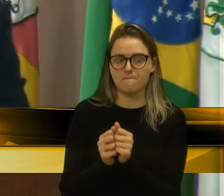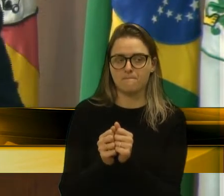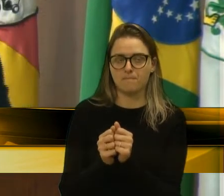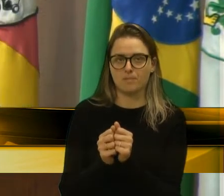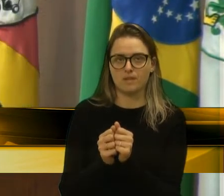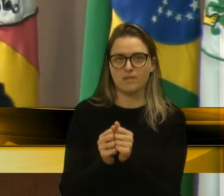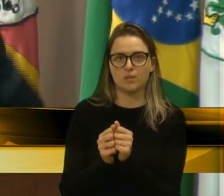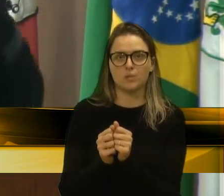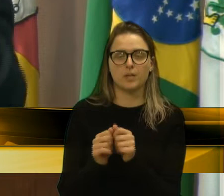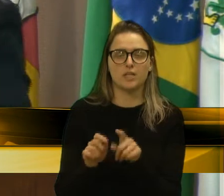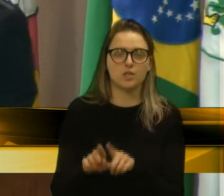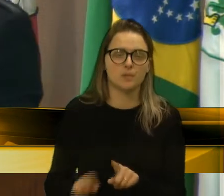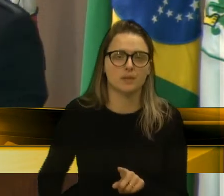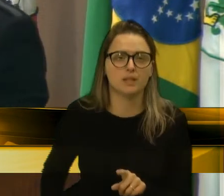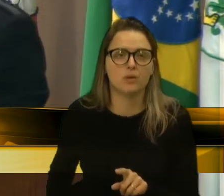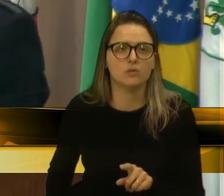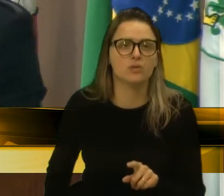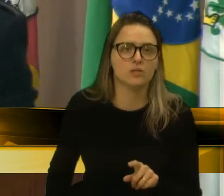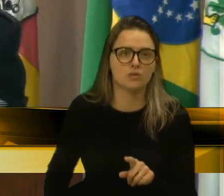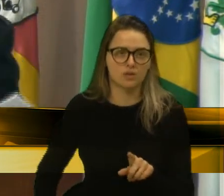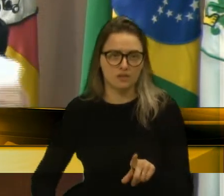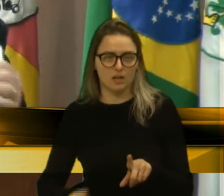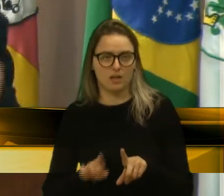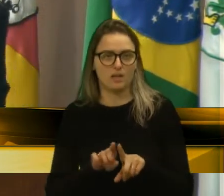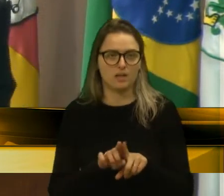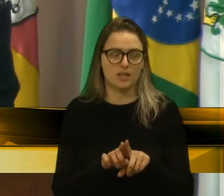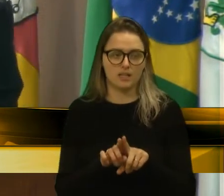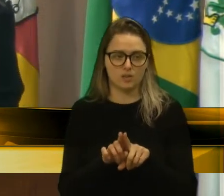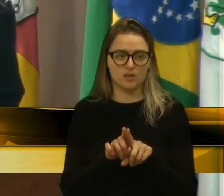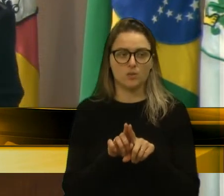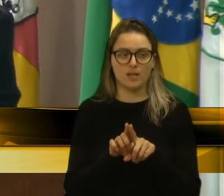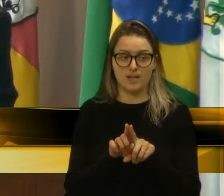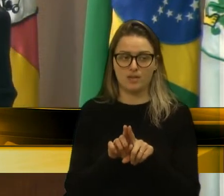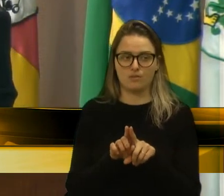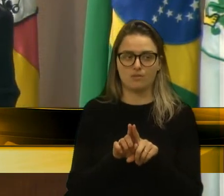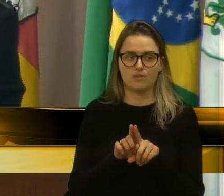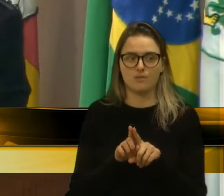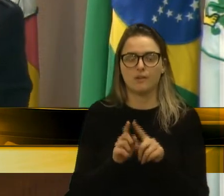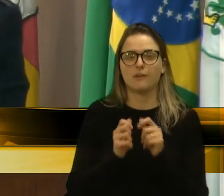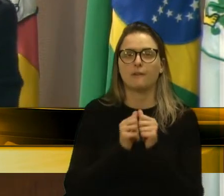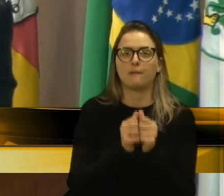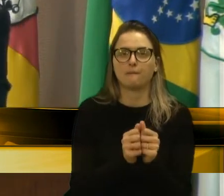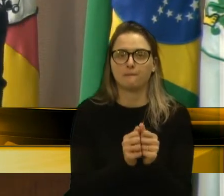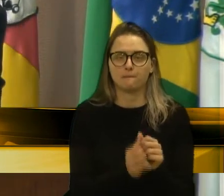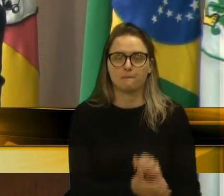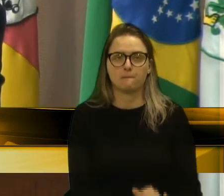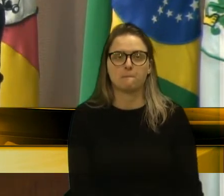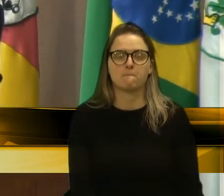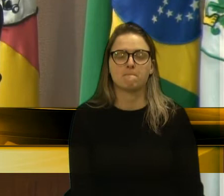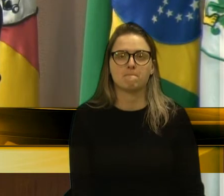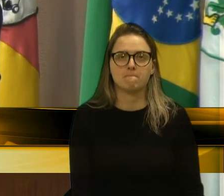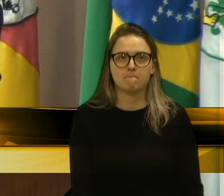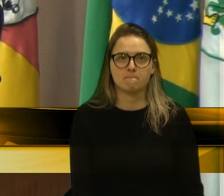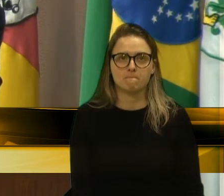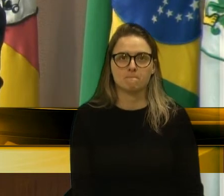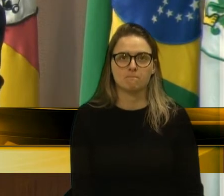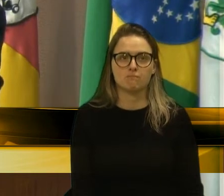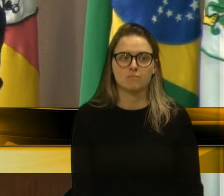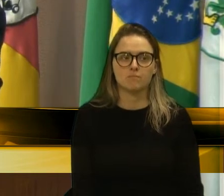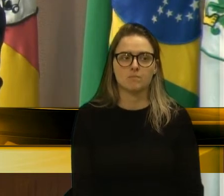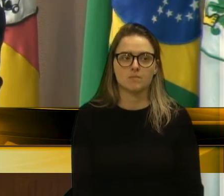e agora vamos assim, vamos assado. Né? A gente vê a coisa. Né? Então,